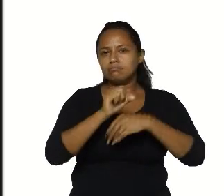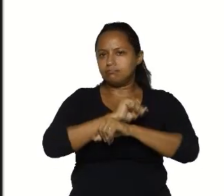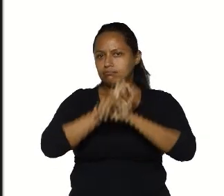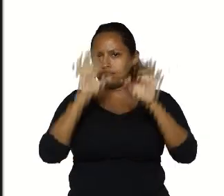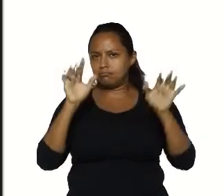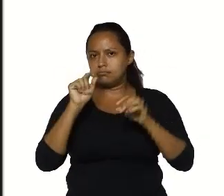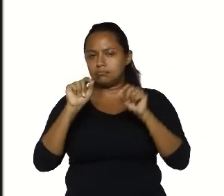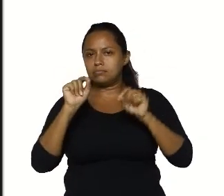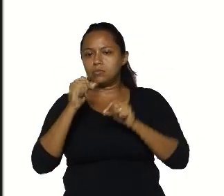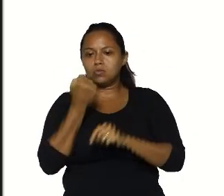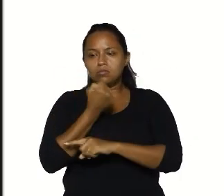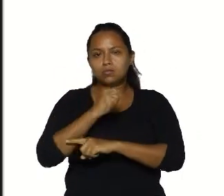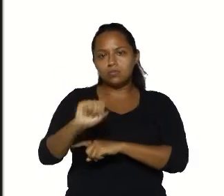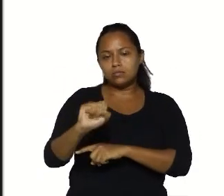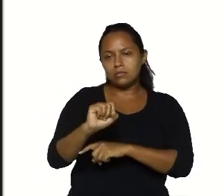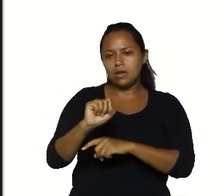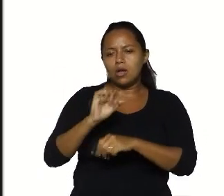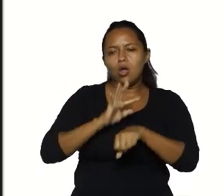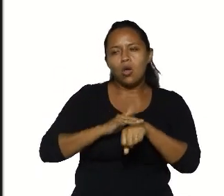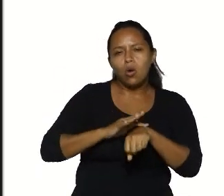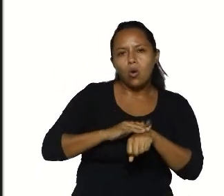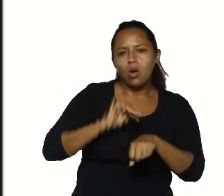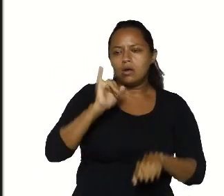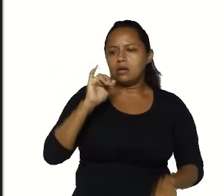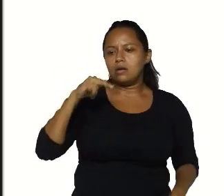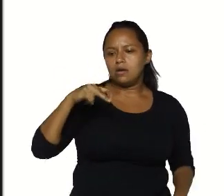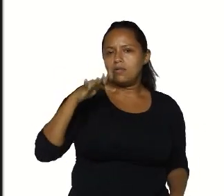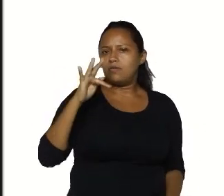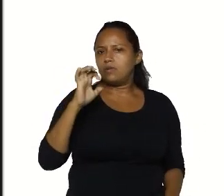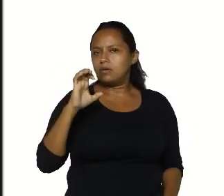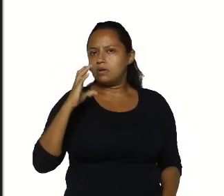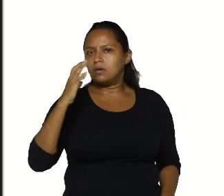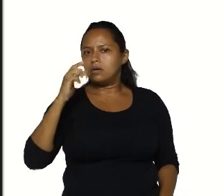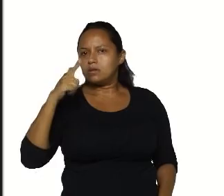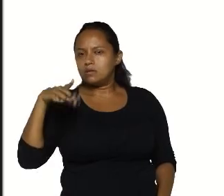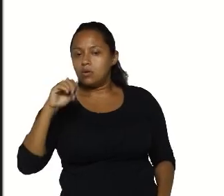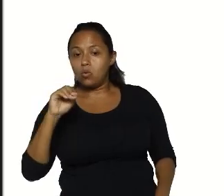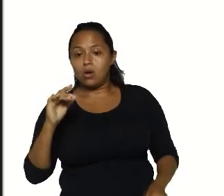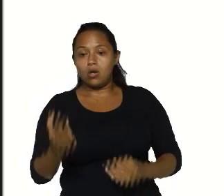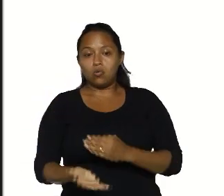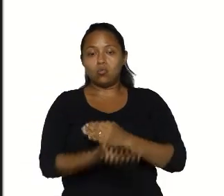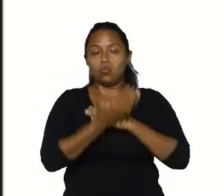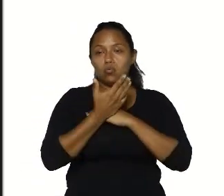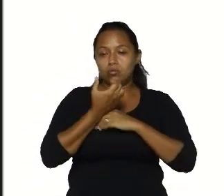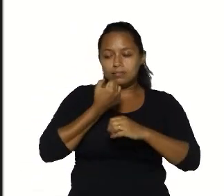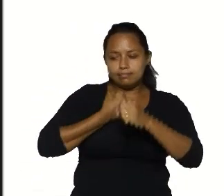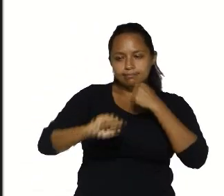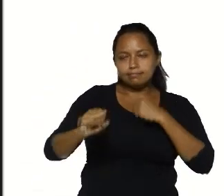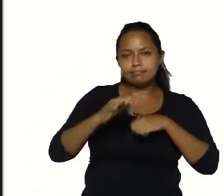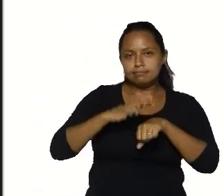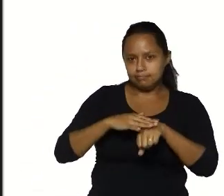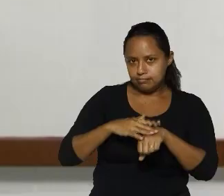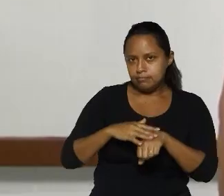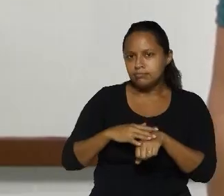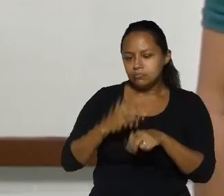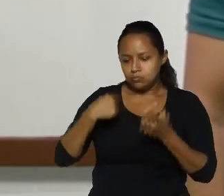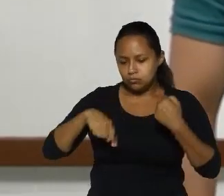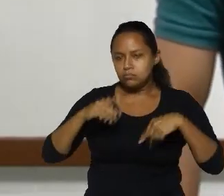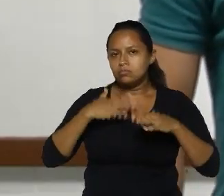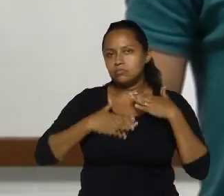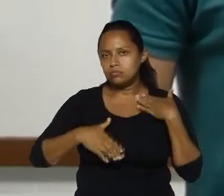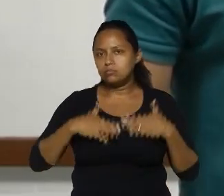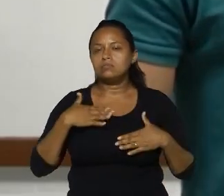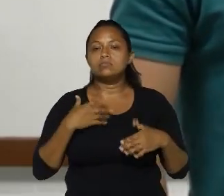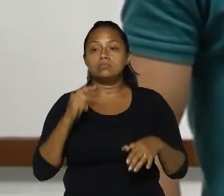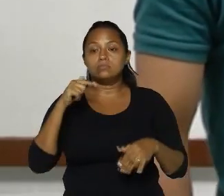clara, que é o combate às infecções, a defesa imunológica do nosso organismo.